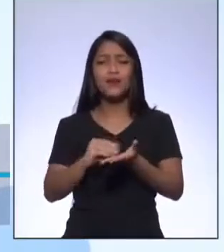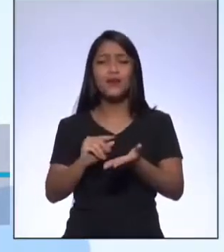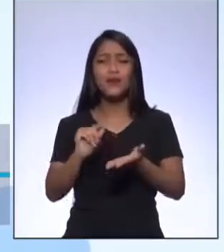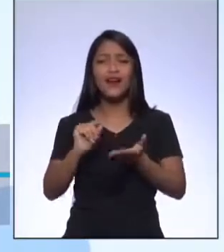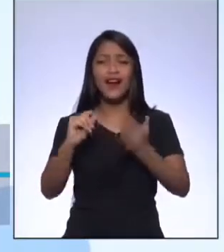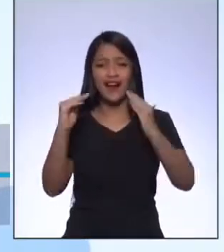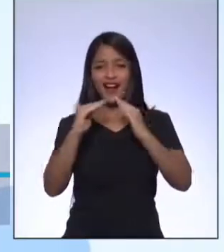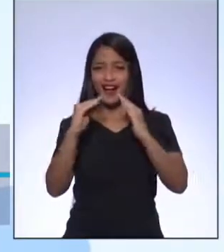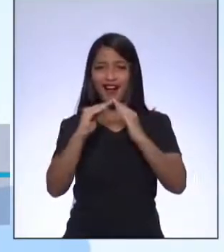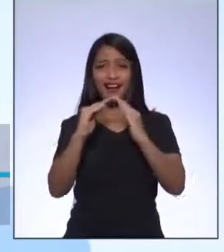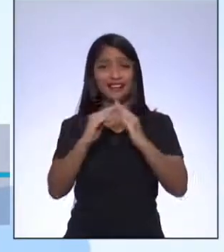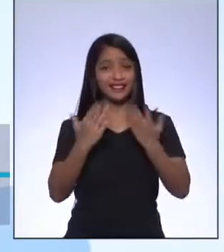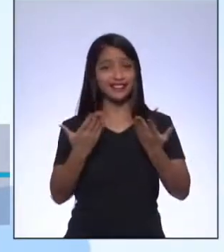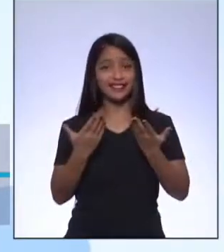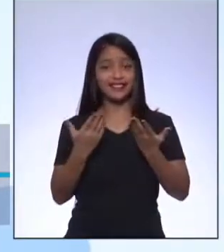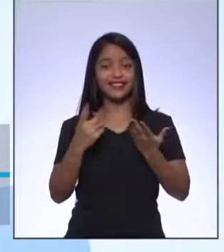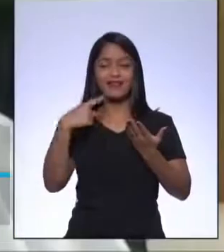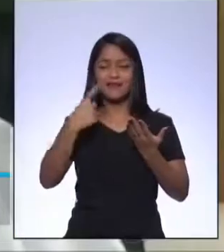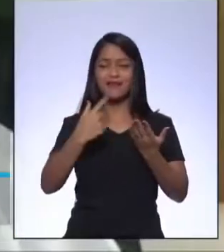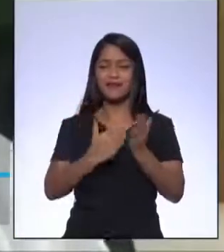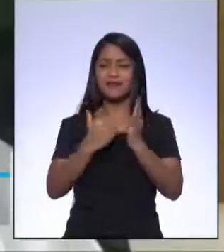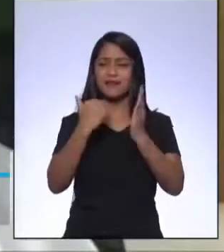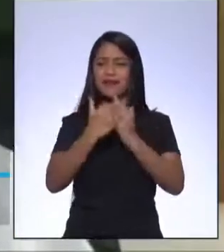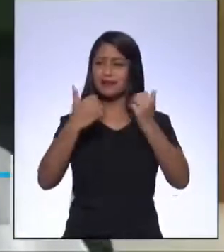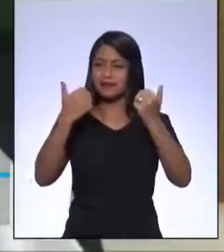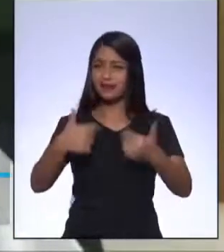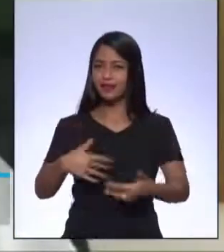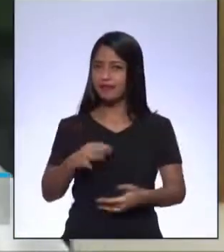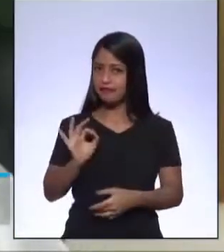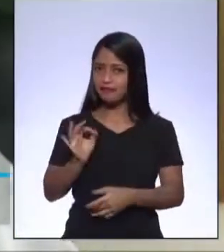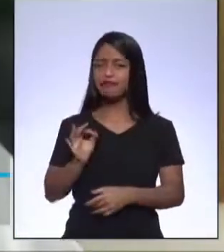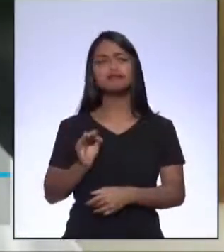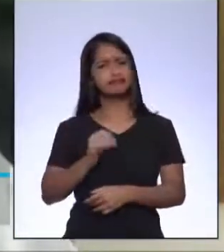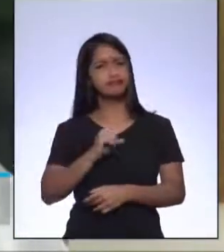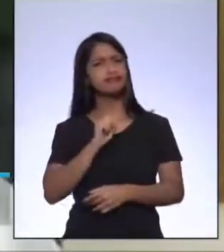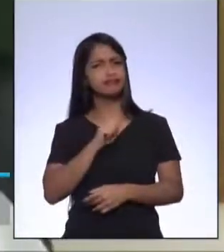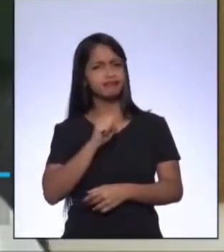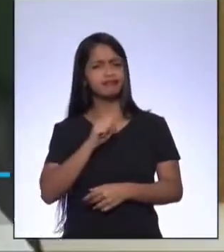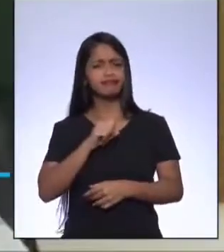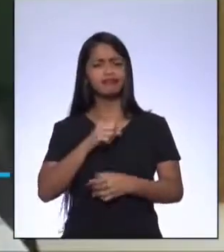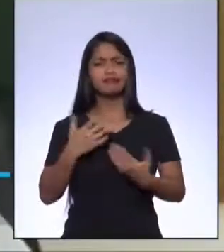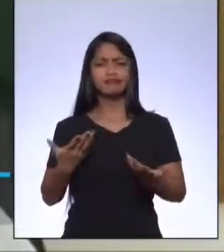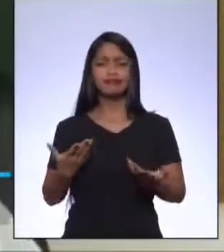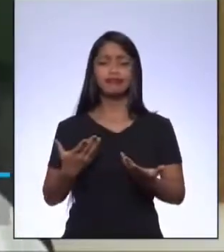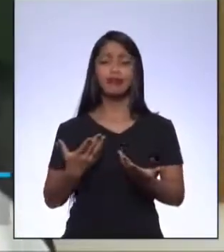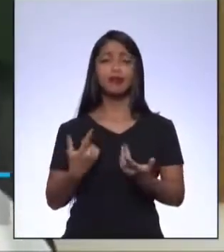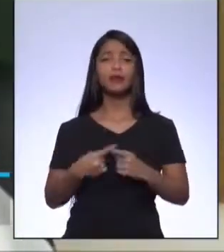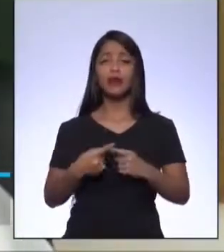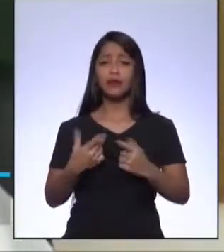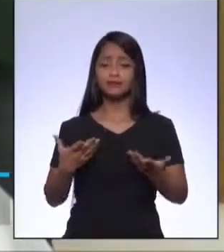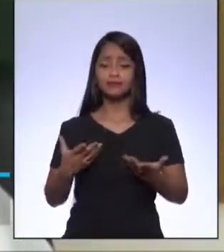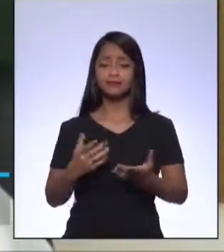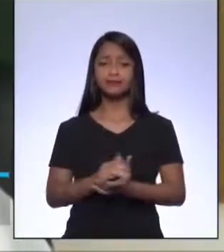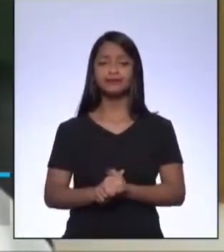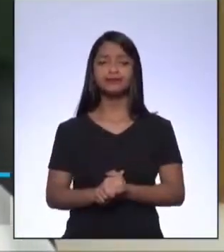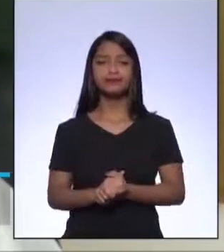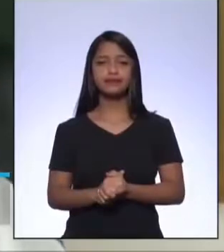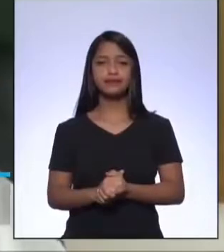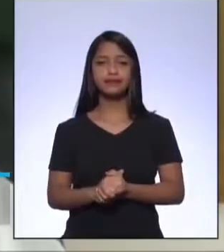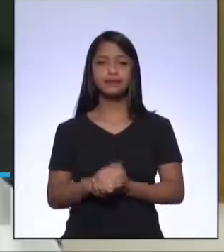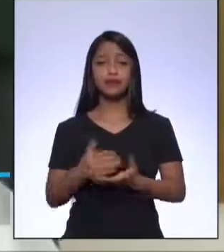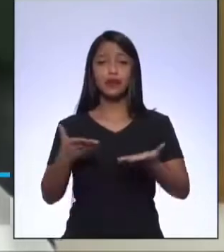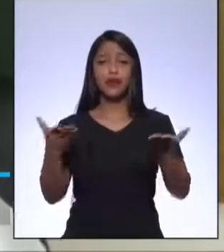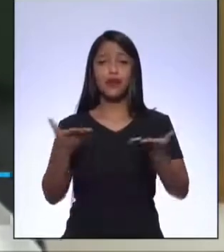né? Nós vamos falar sobre isso, né, professor? Vamos, a gente vai discutir isso aí, né? Qual será o ecossistema? Porque nós, né? Gente, aqui nós estamos